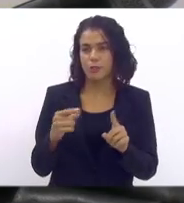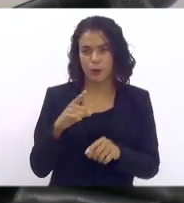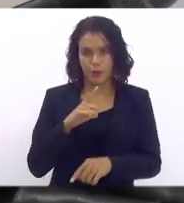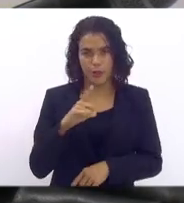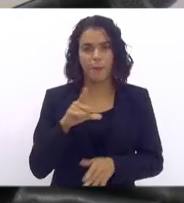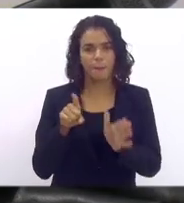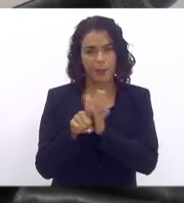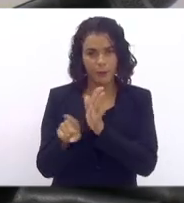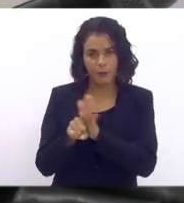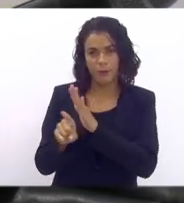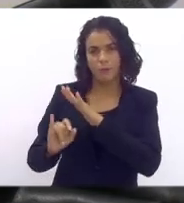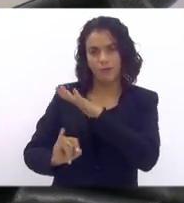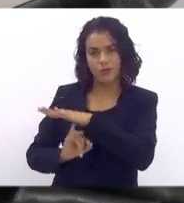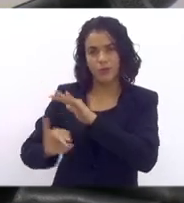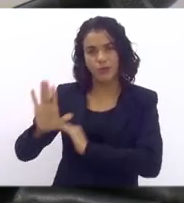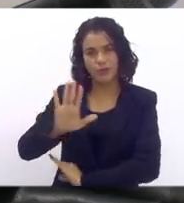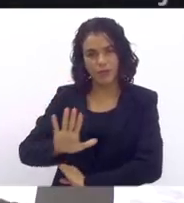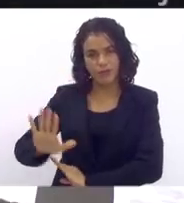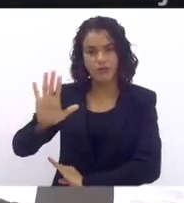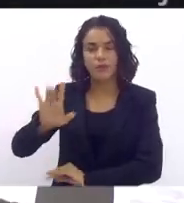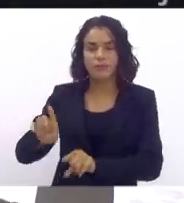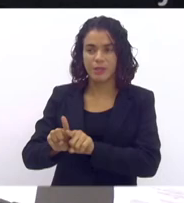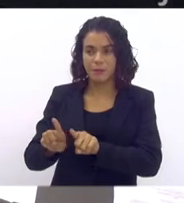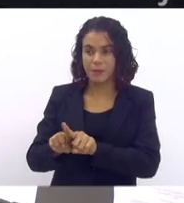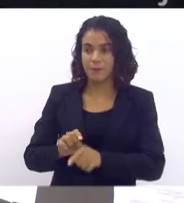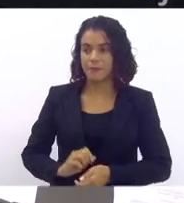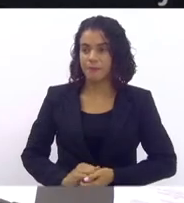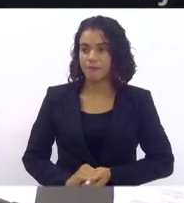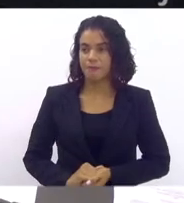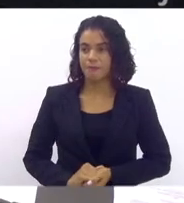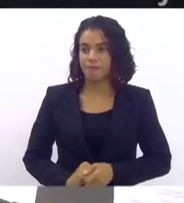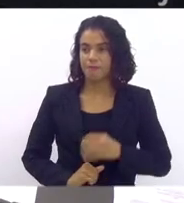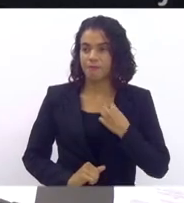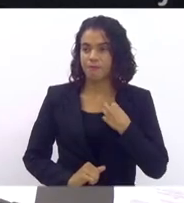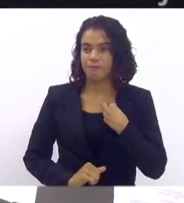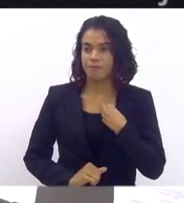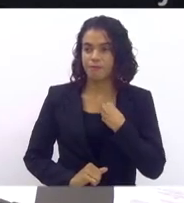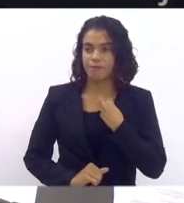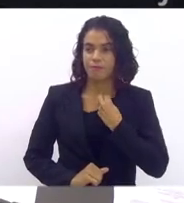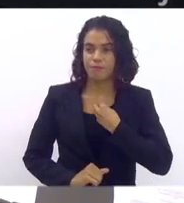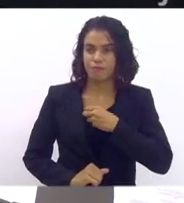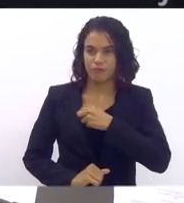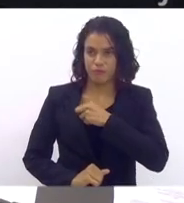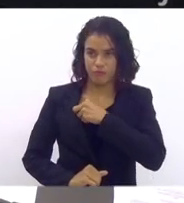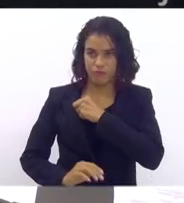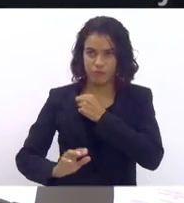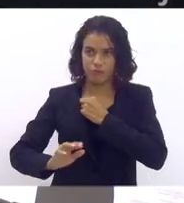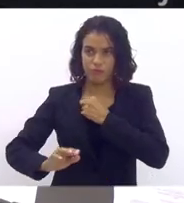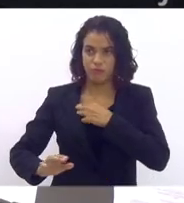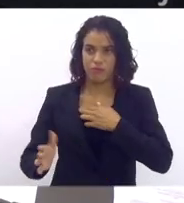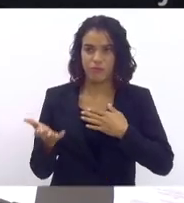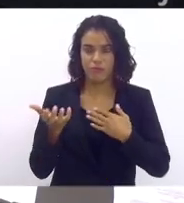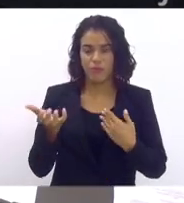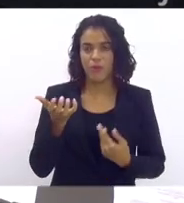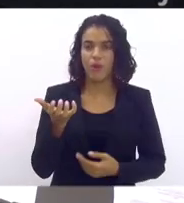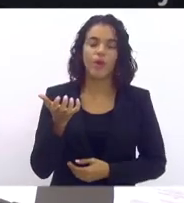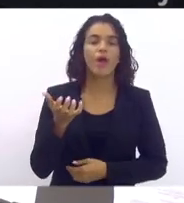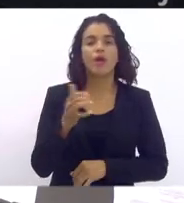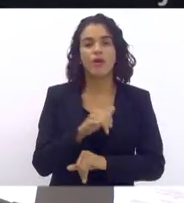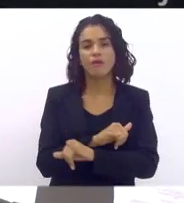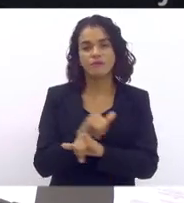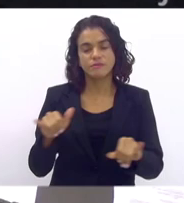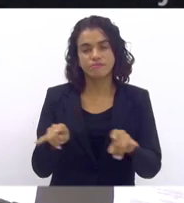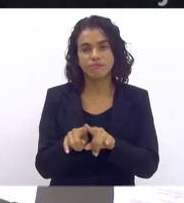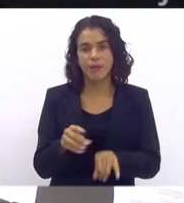pro inia também mas o no presidente aqui já me aturou muito tirar já tirou cópia disso aqui quero registrar a presença também do deputado Flávio